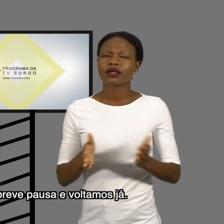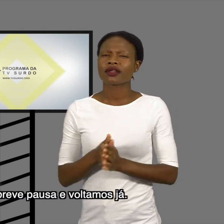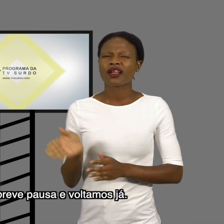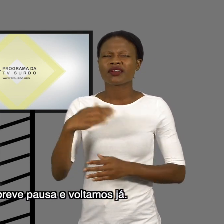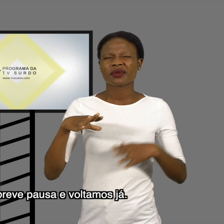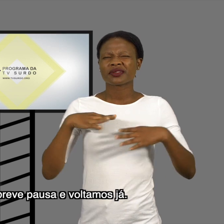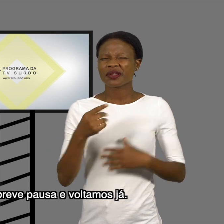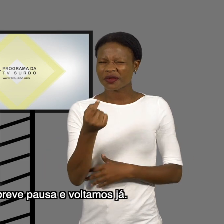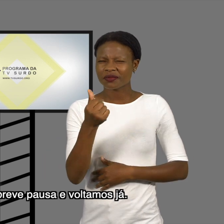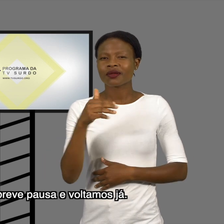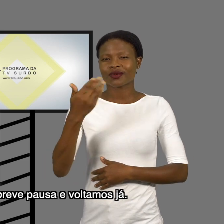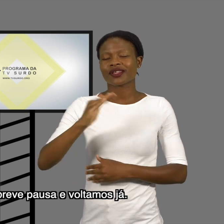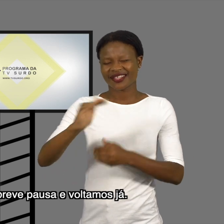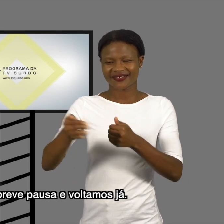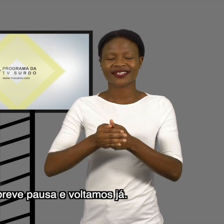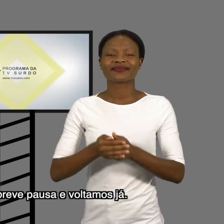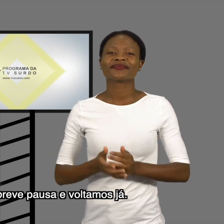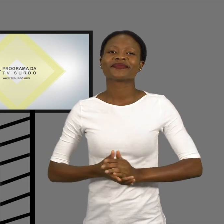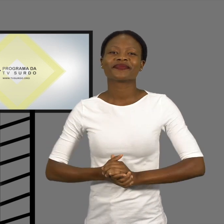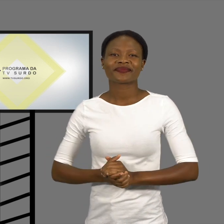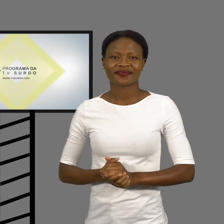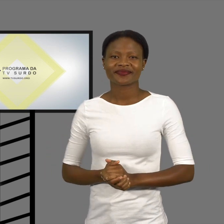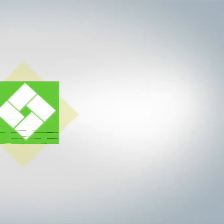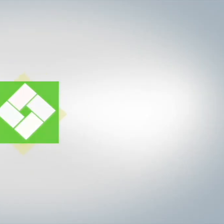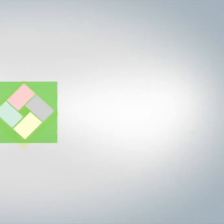Vamos fazer uma breve pausa e voltamos já.